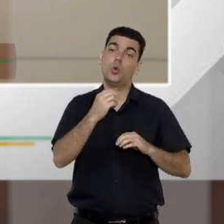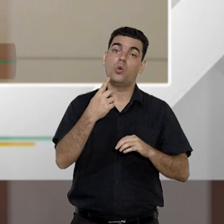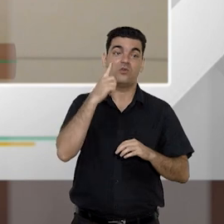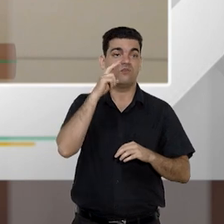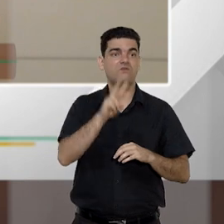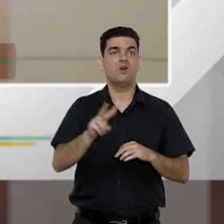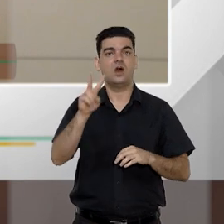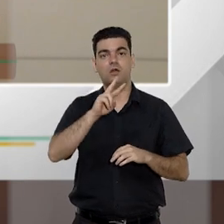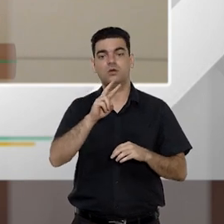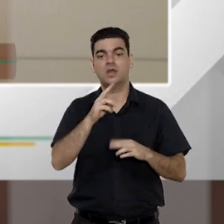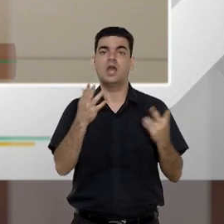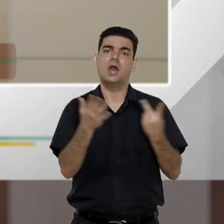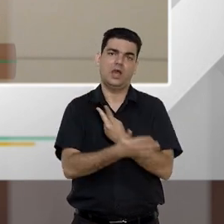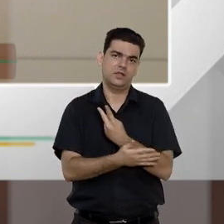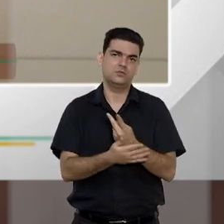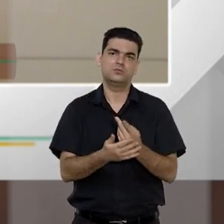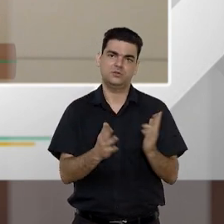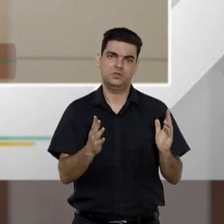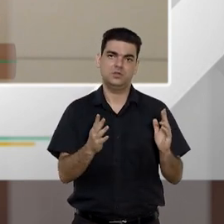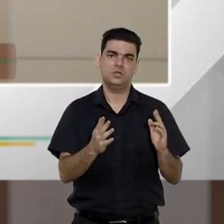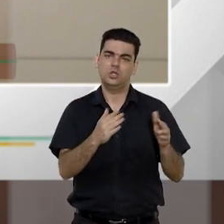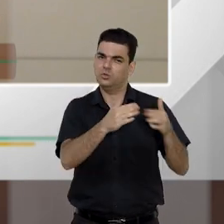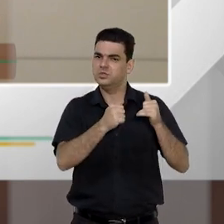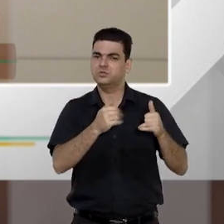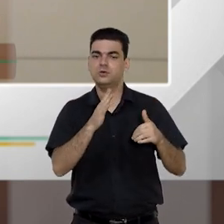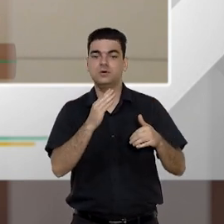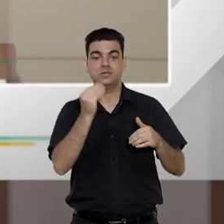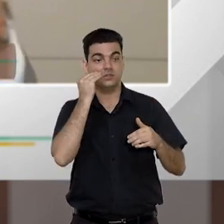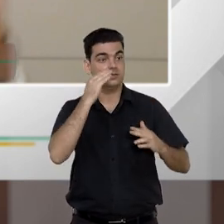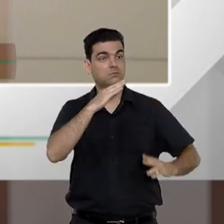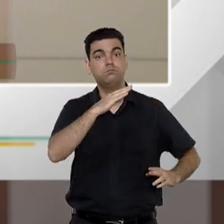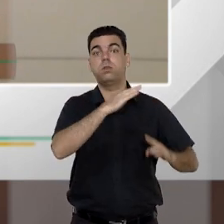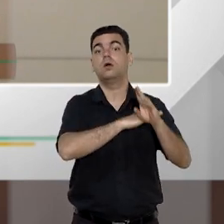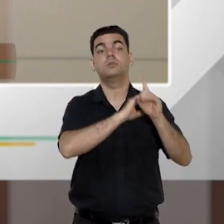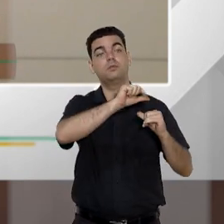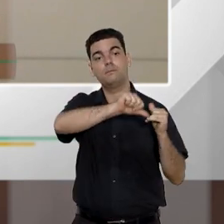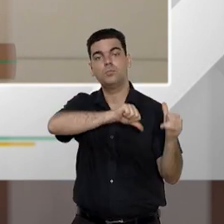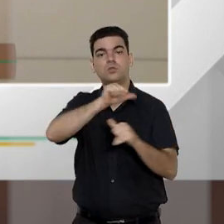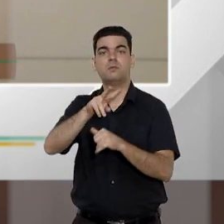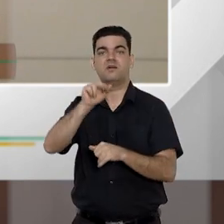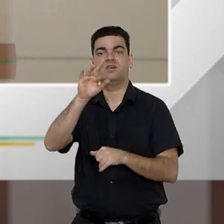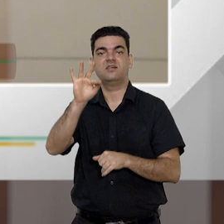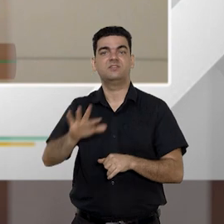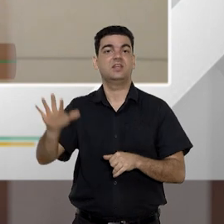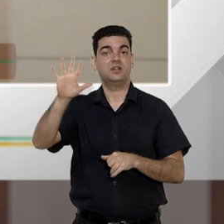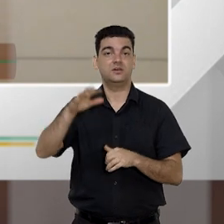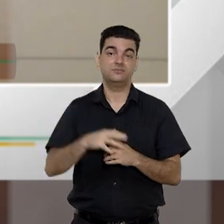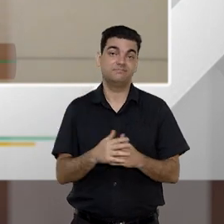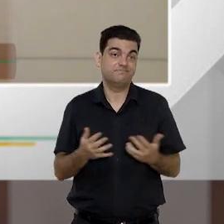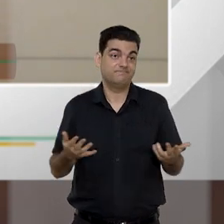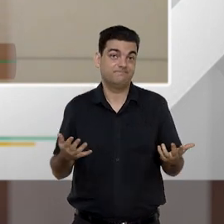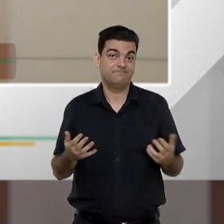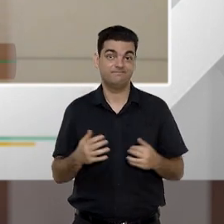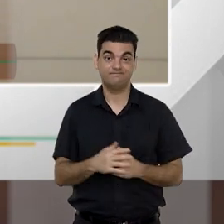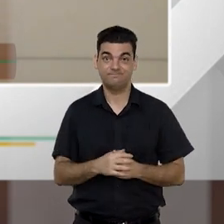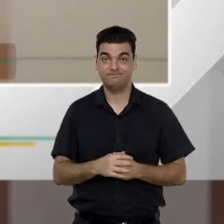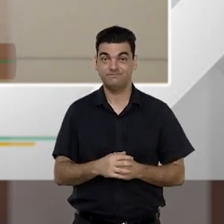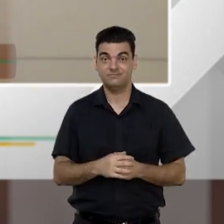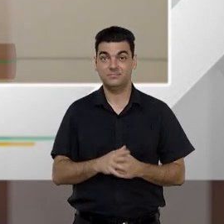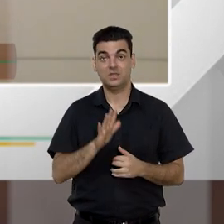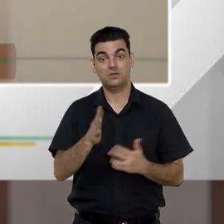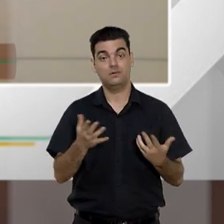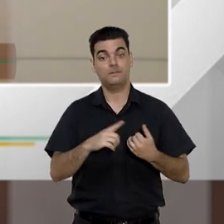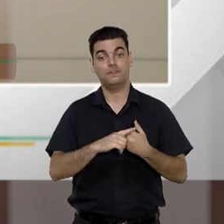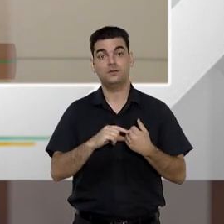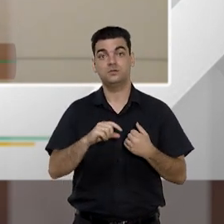mínimos, ou faz o valor da causa equivocado já num pedido só para furar o teto e cair numa vara federal. Enfim, onde eu quero